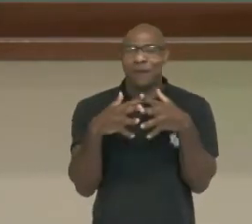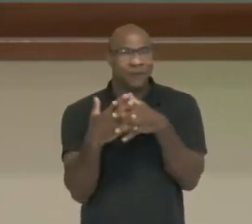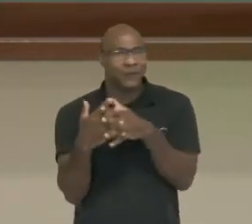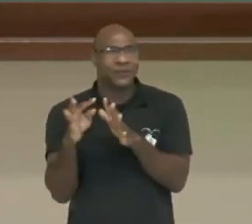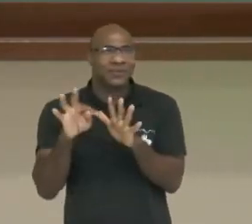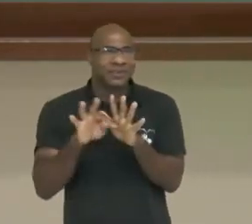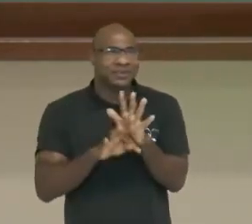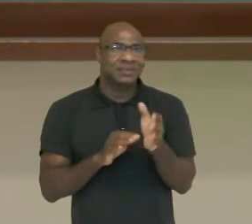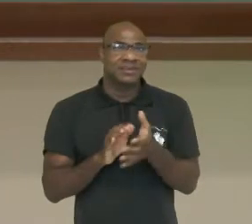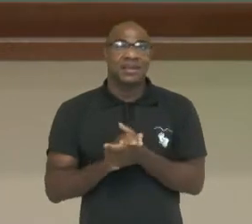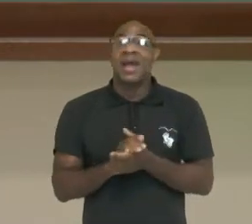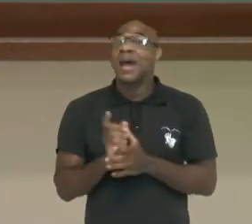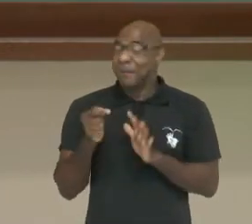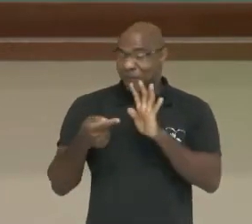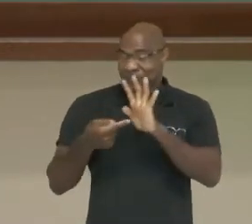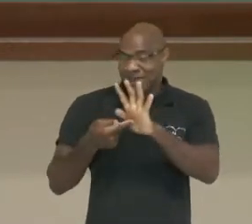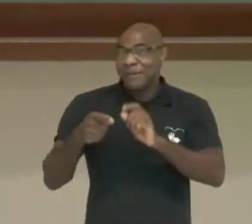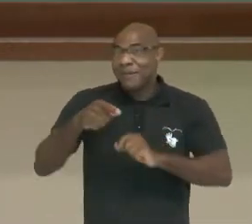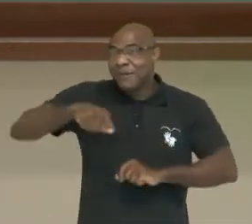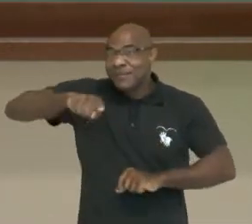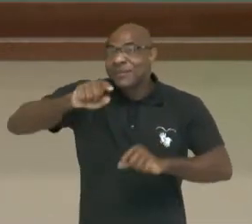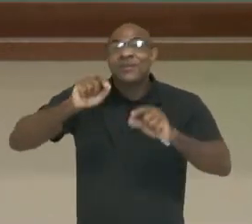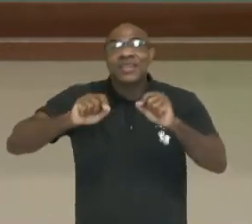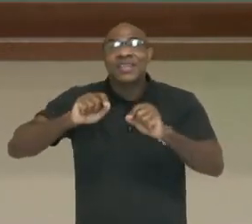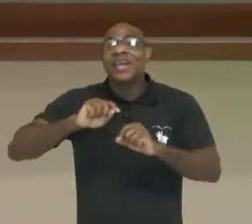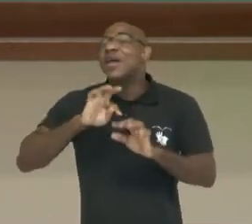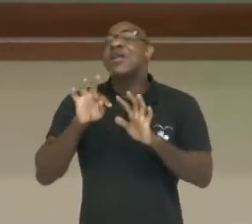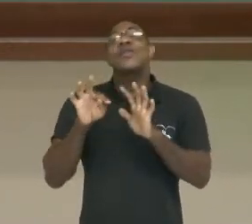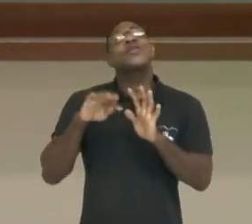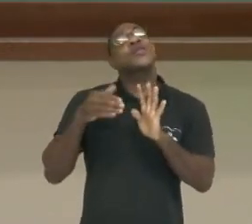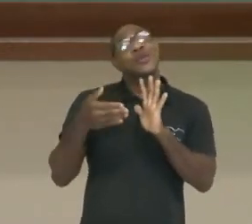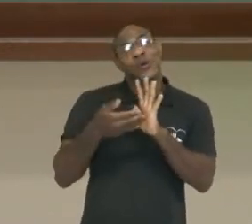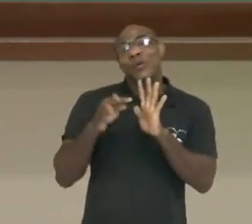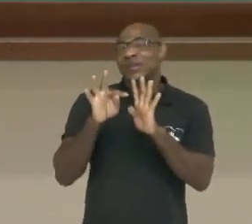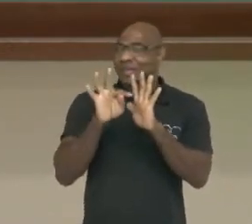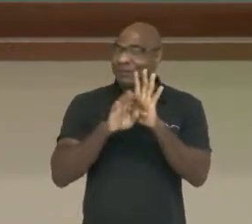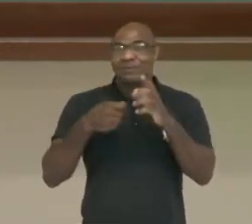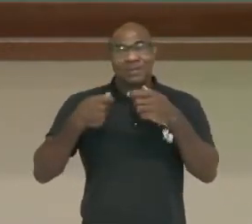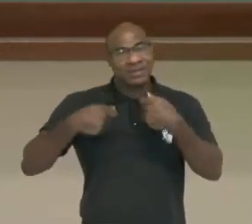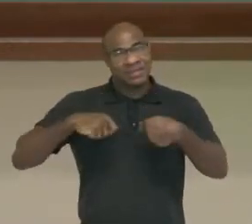o objetivo, para mostrar para vocês como todo texto precisa ter uma